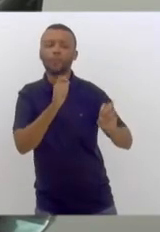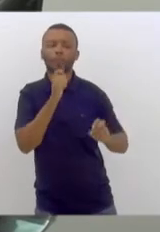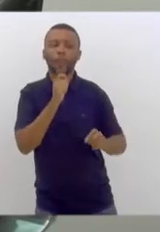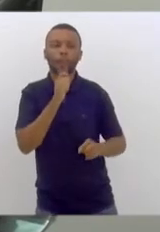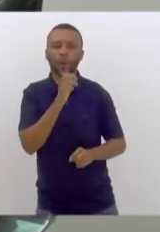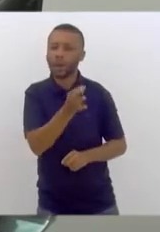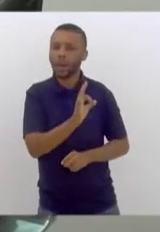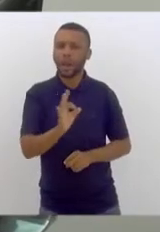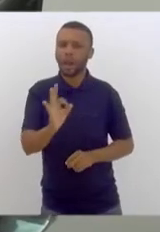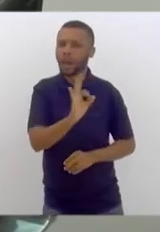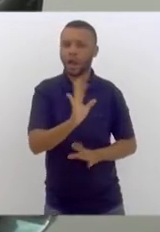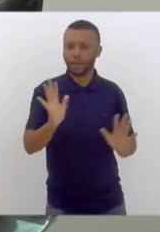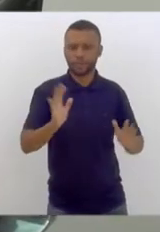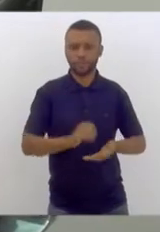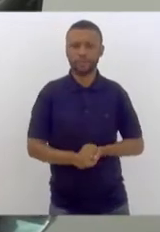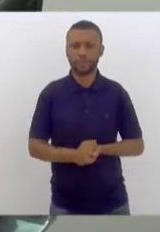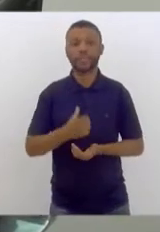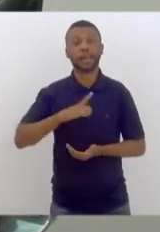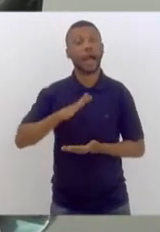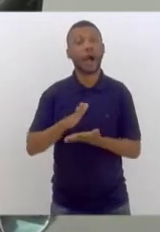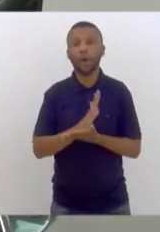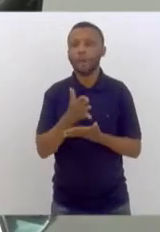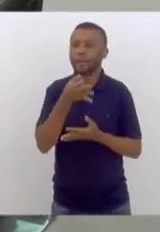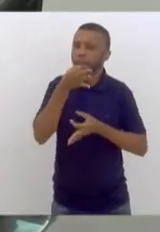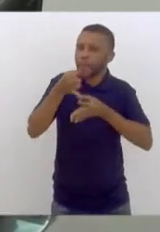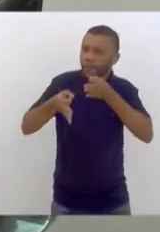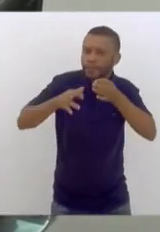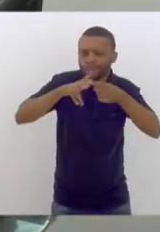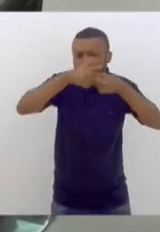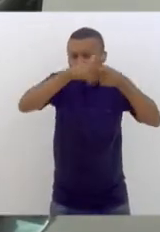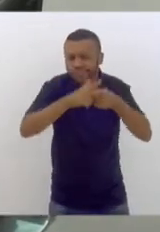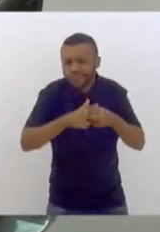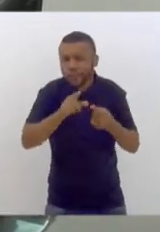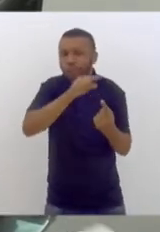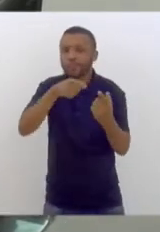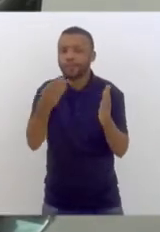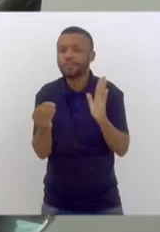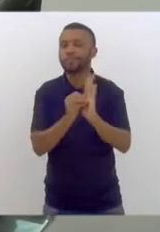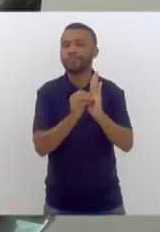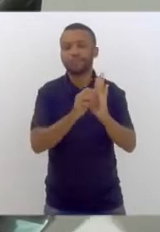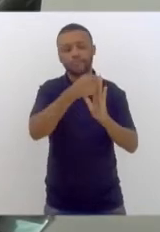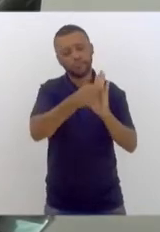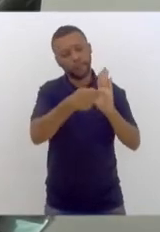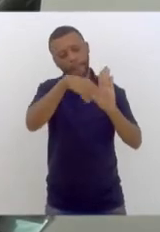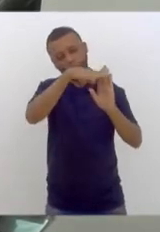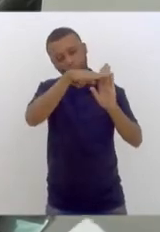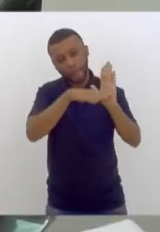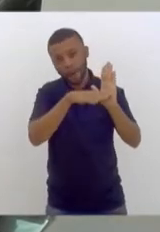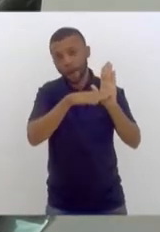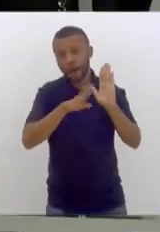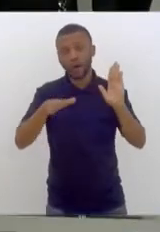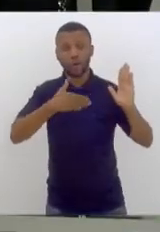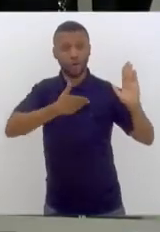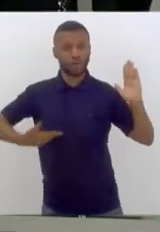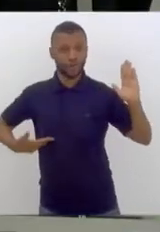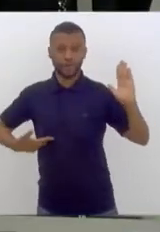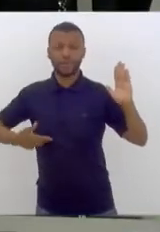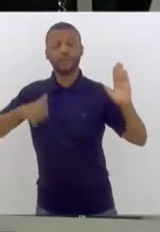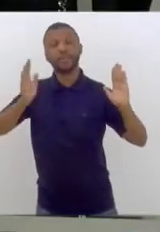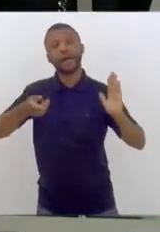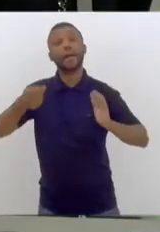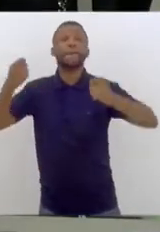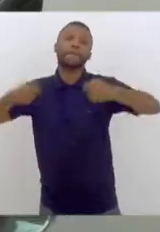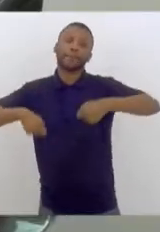questão. Existem emendas exatamente para introduzir essa questão, porque o Executivo já deveria ter mandado essa